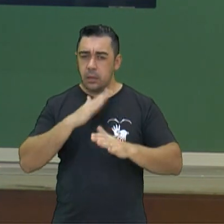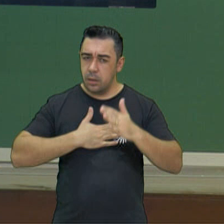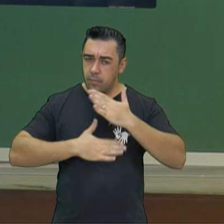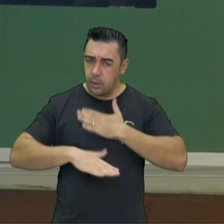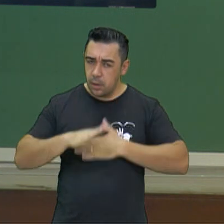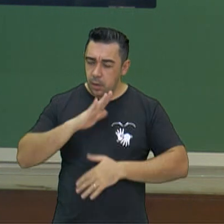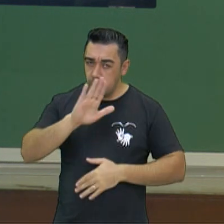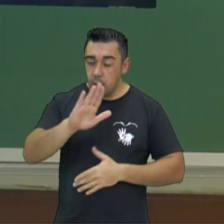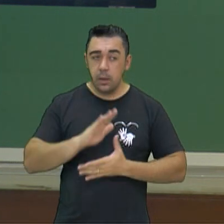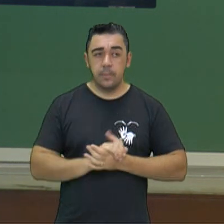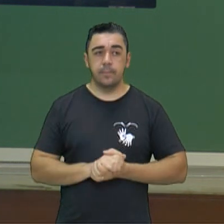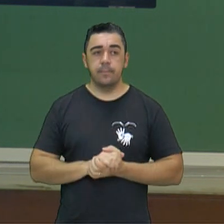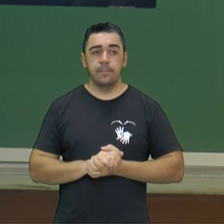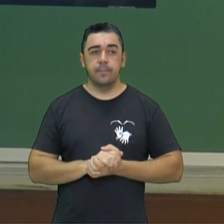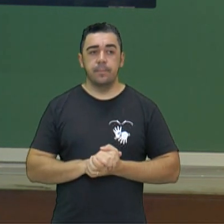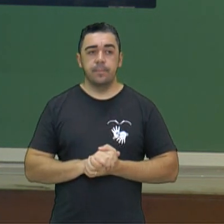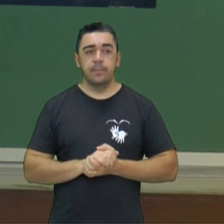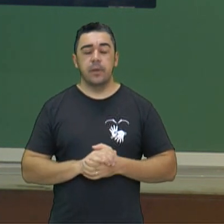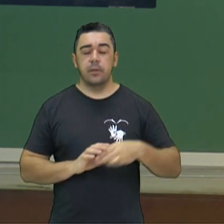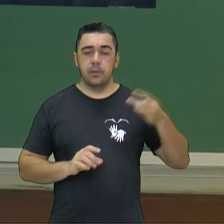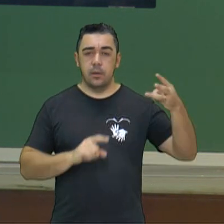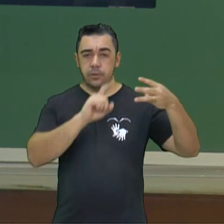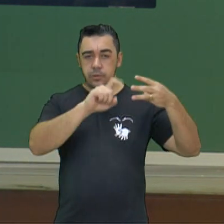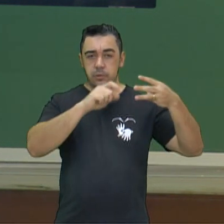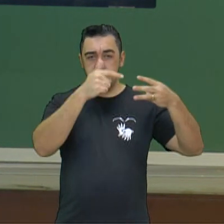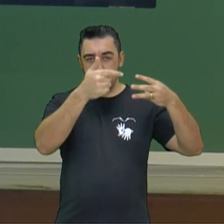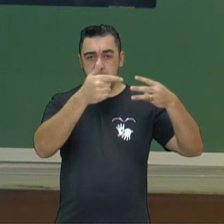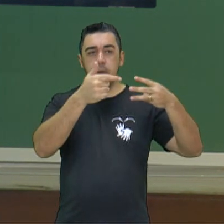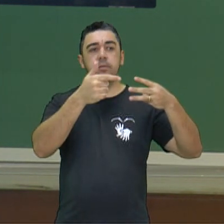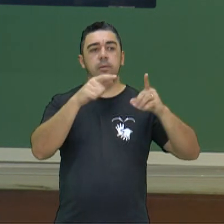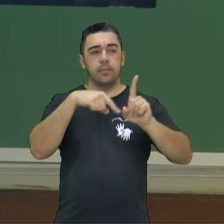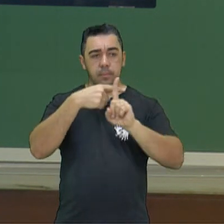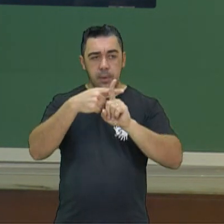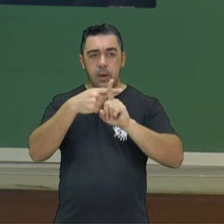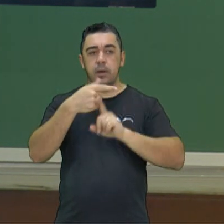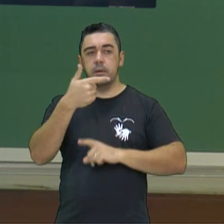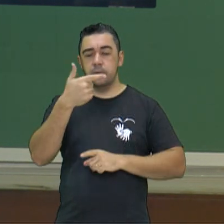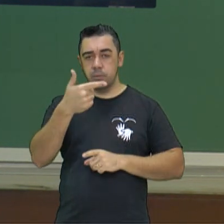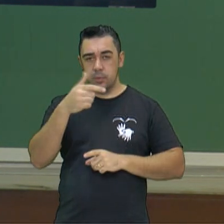devagar. 3x² mais 2c, olha aqui em verde, 3x²